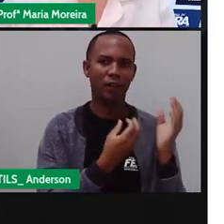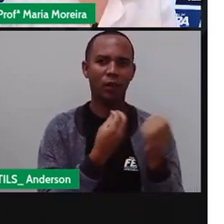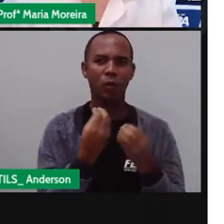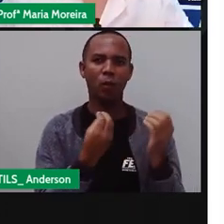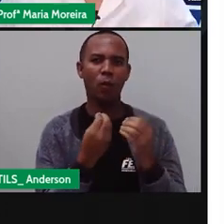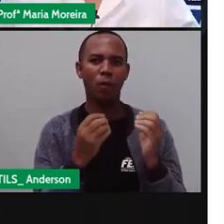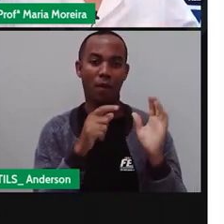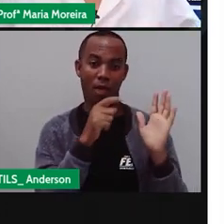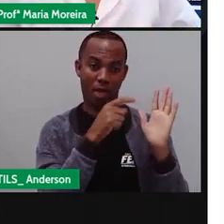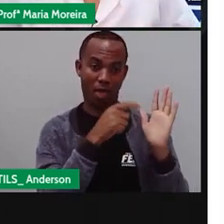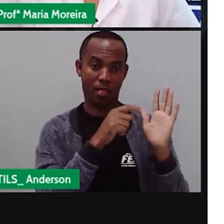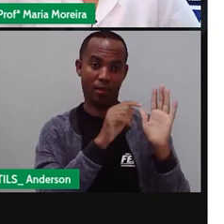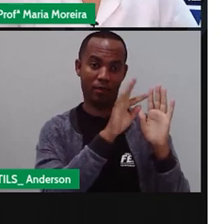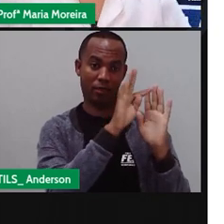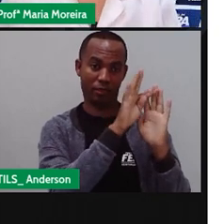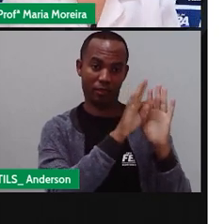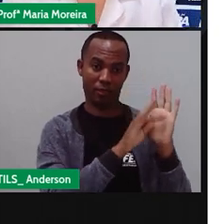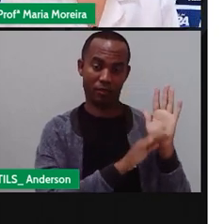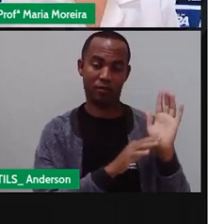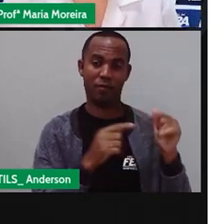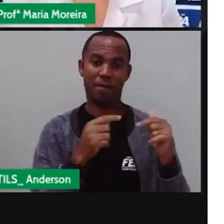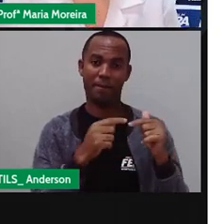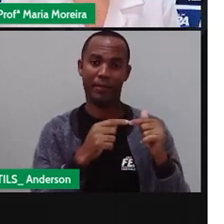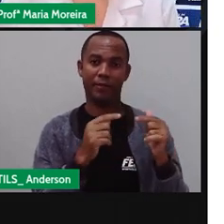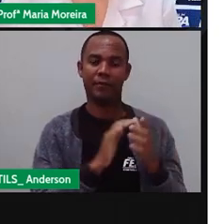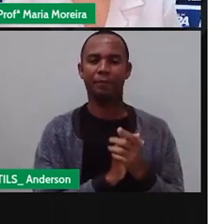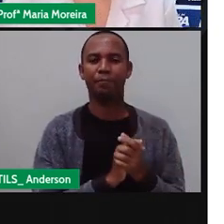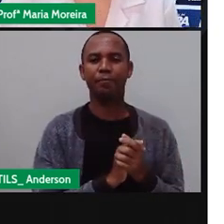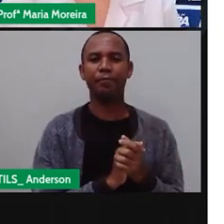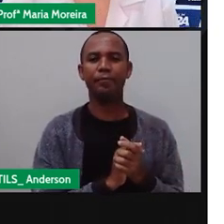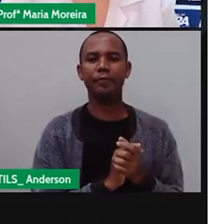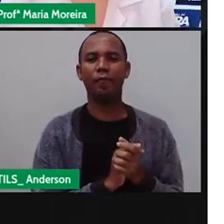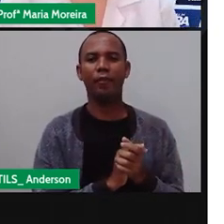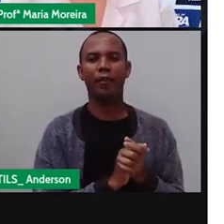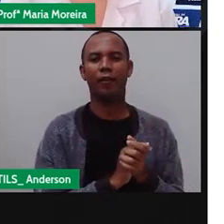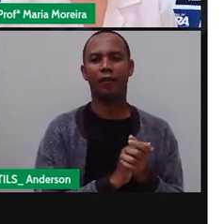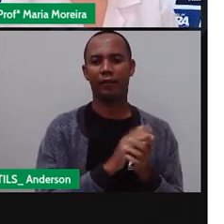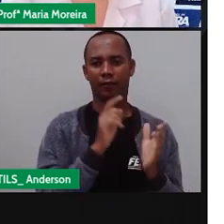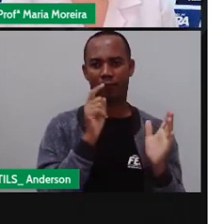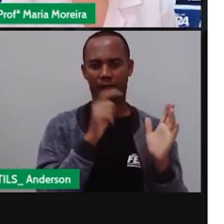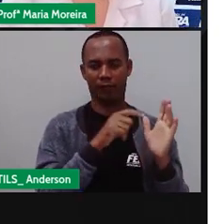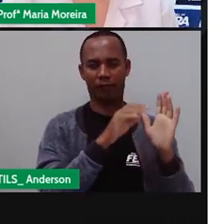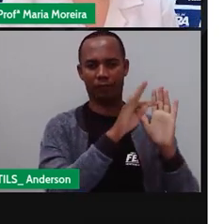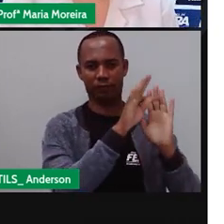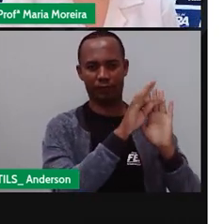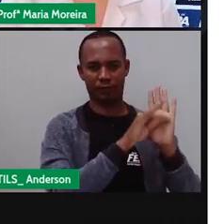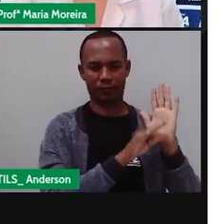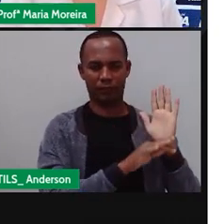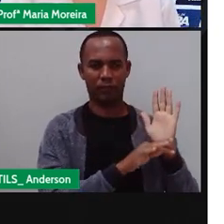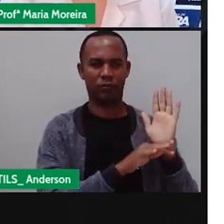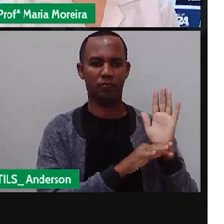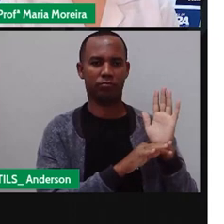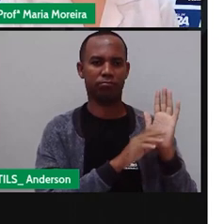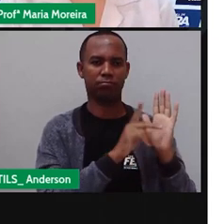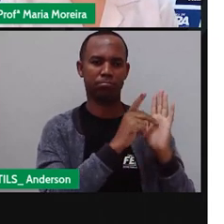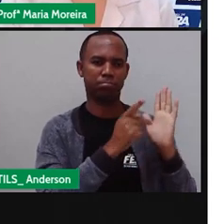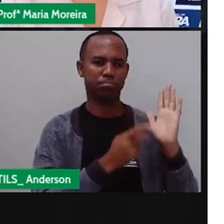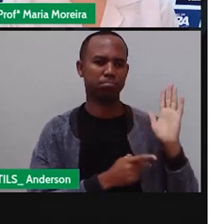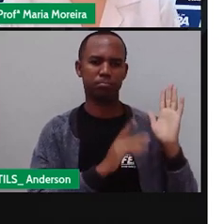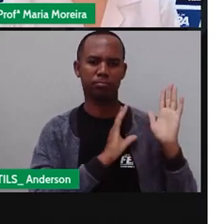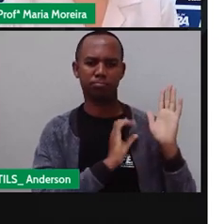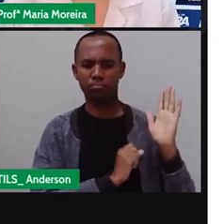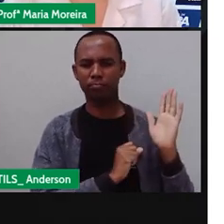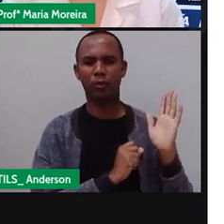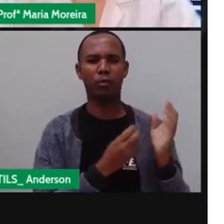retomada aí, certo? Bom, como sabemos, o texto poético ele se diferencia do texto escrito em prosa, que